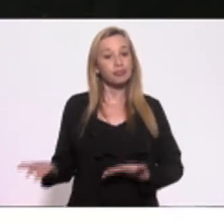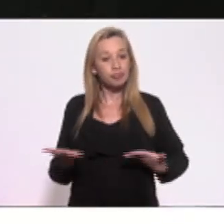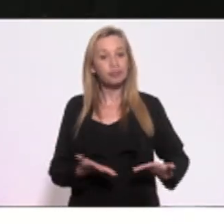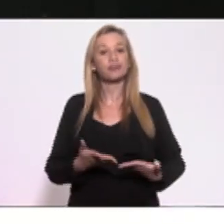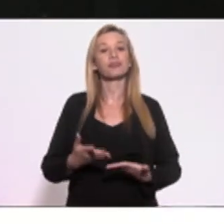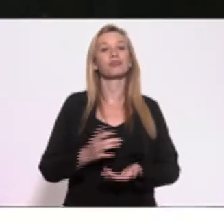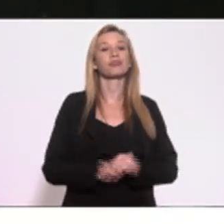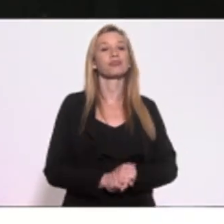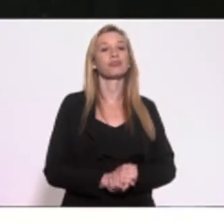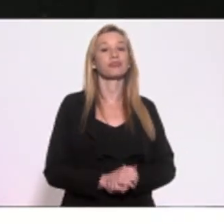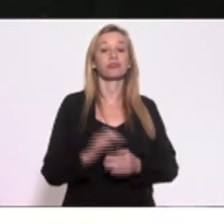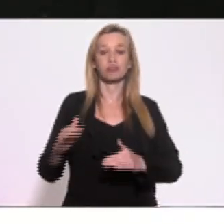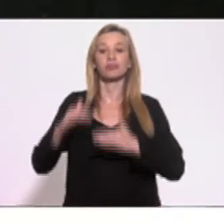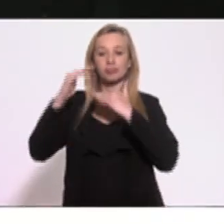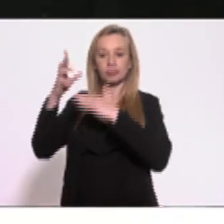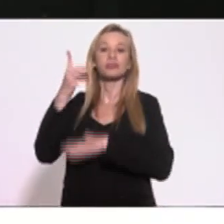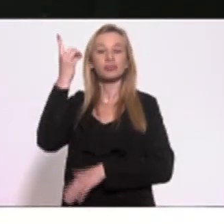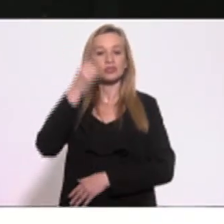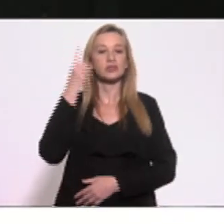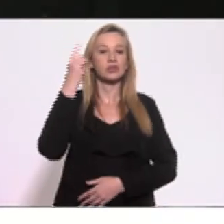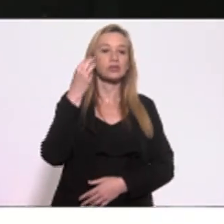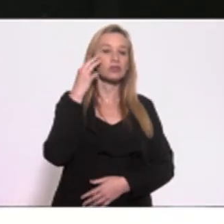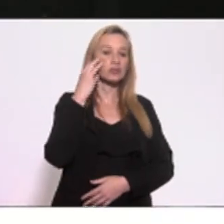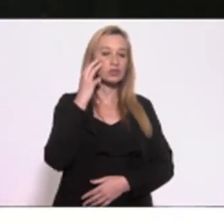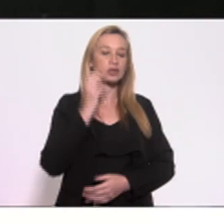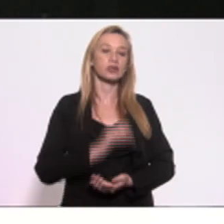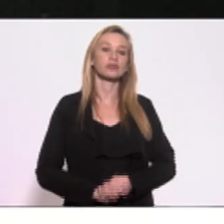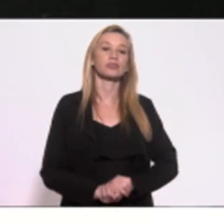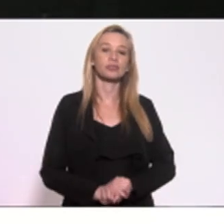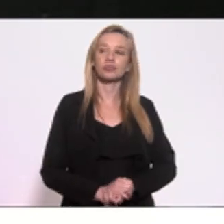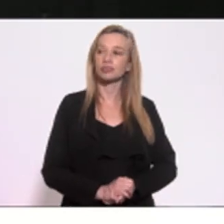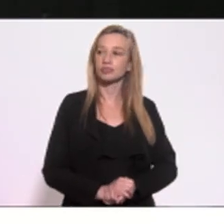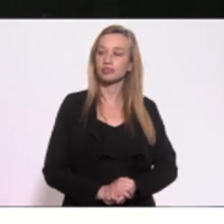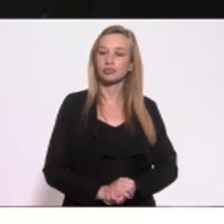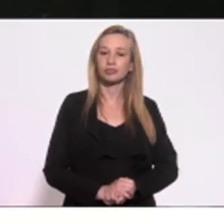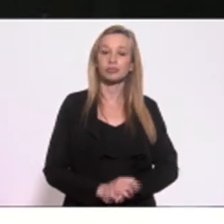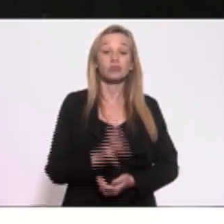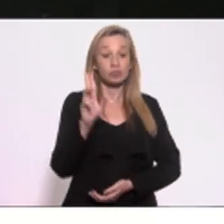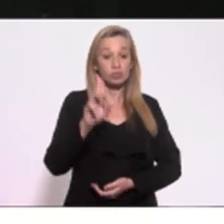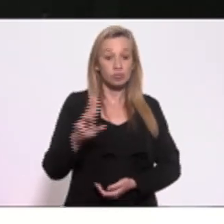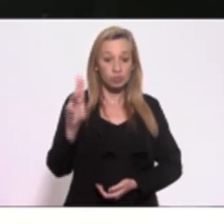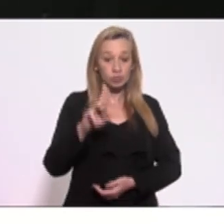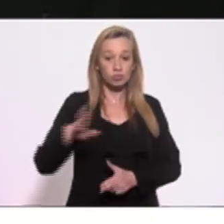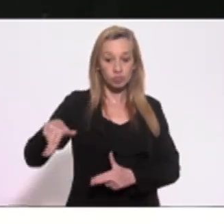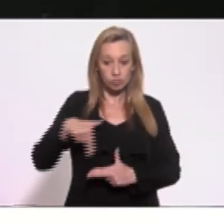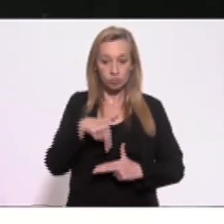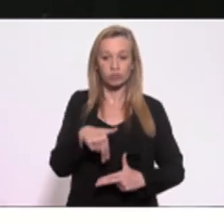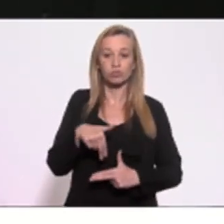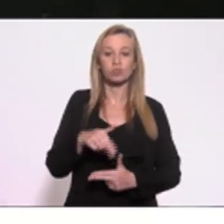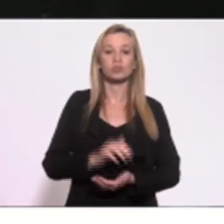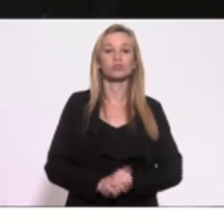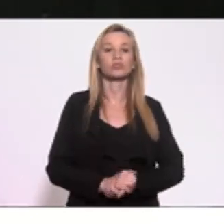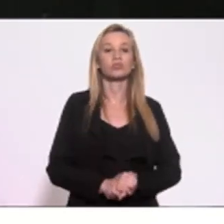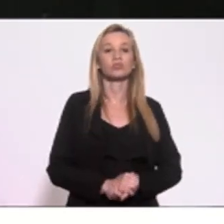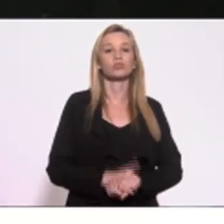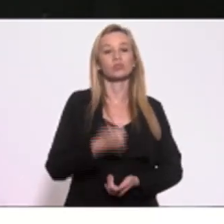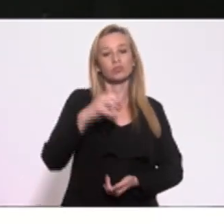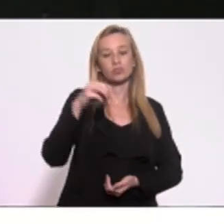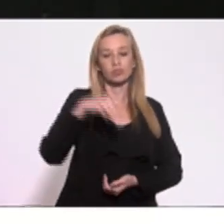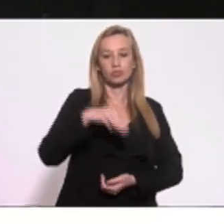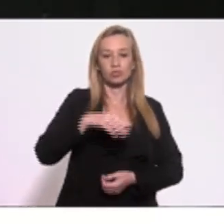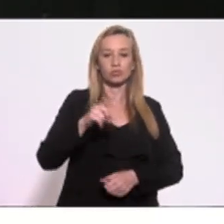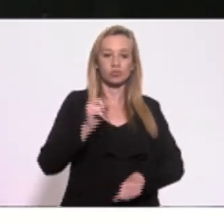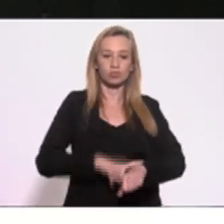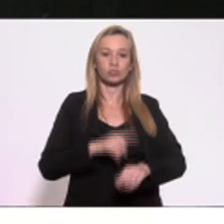Convido o excelentíssimo deputado Valdec Carneiro a fazer uso da tribuna. O senhor dispõe de